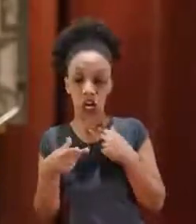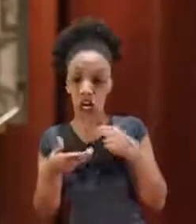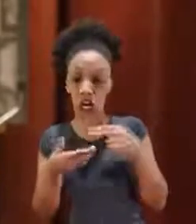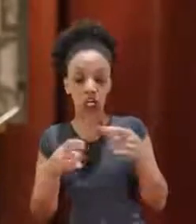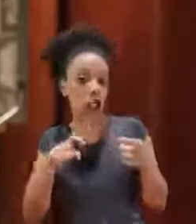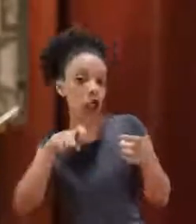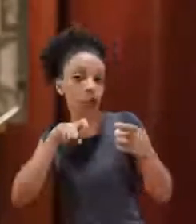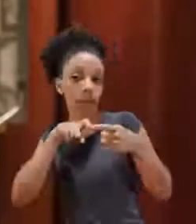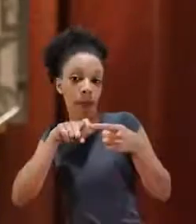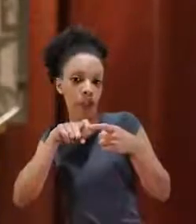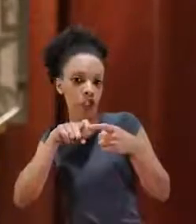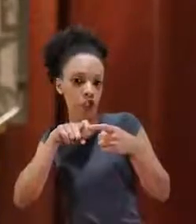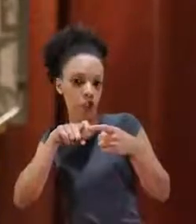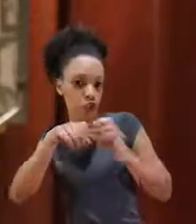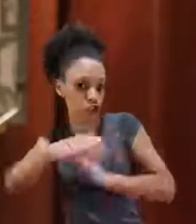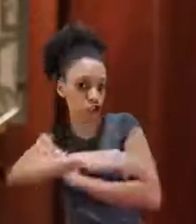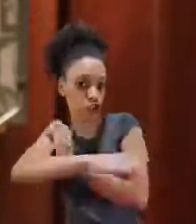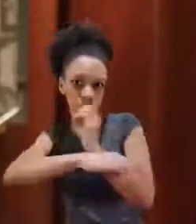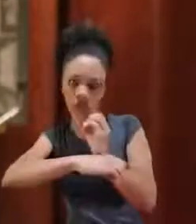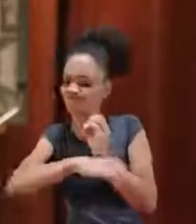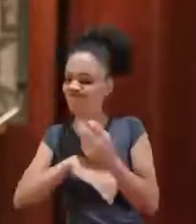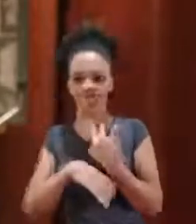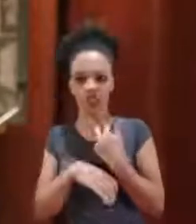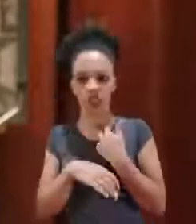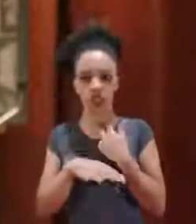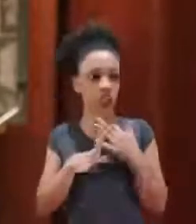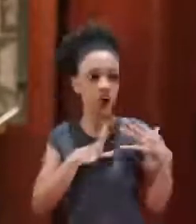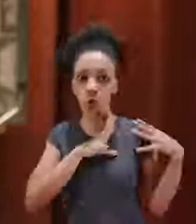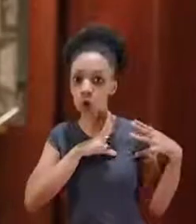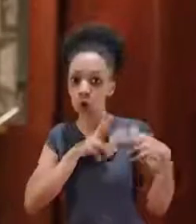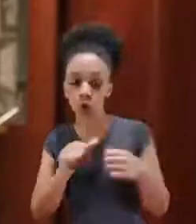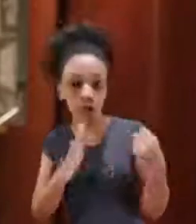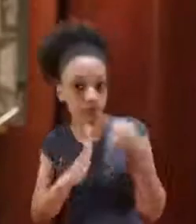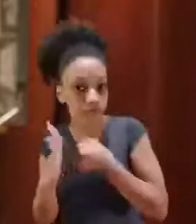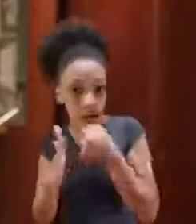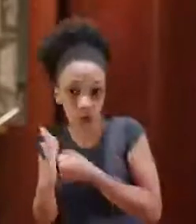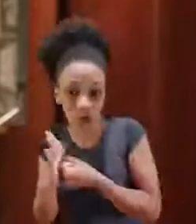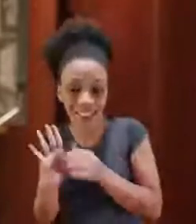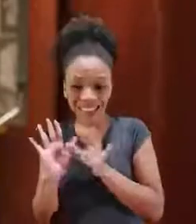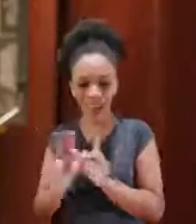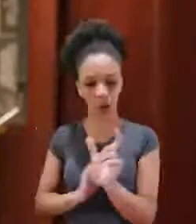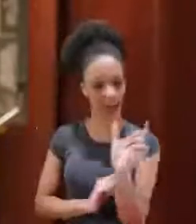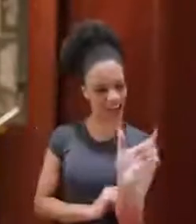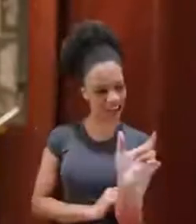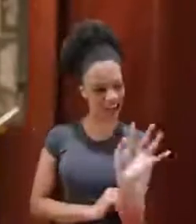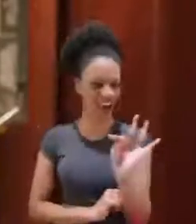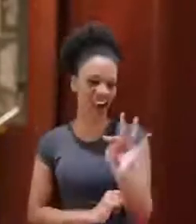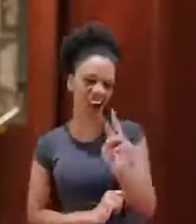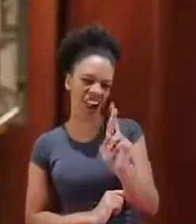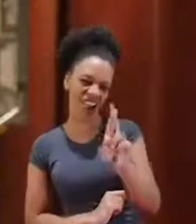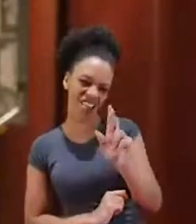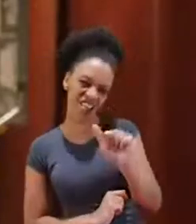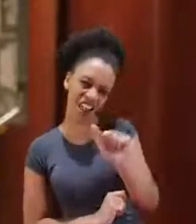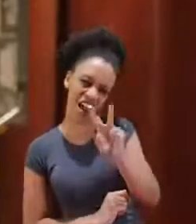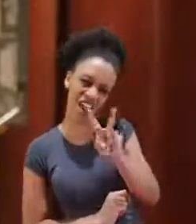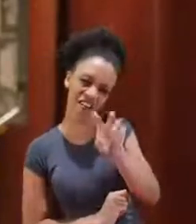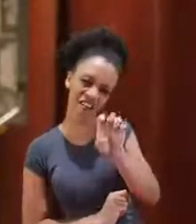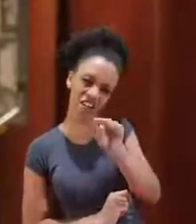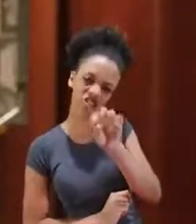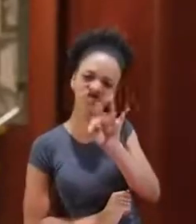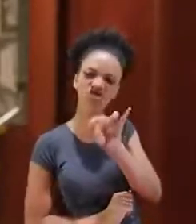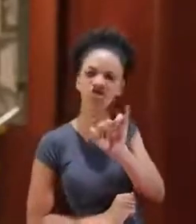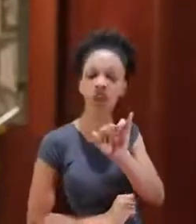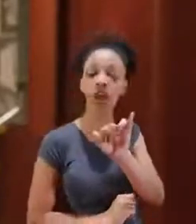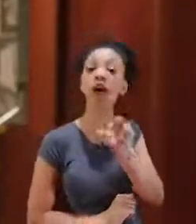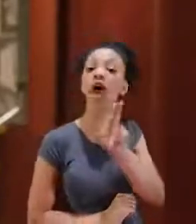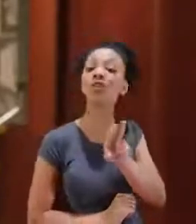hospital de dia eu peguei toda essa época então eu te garanto que travesti a palavra travesti ela é